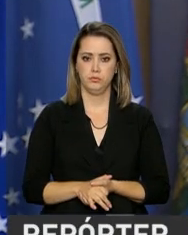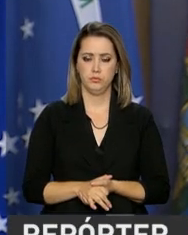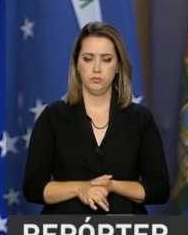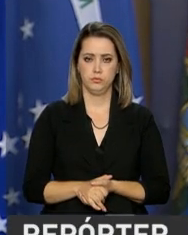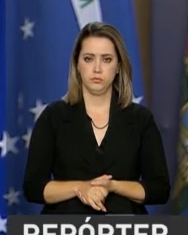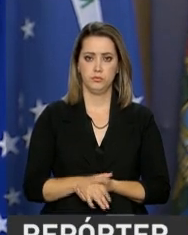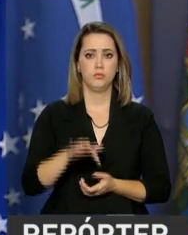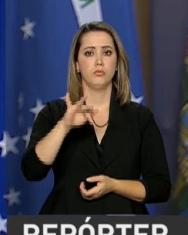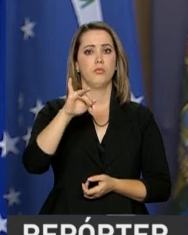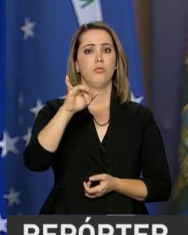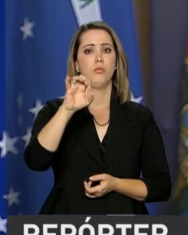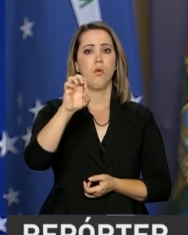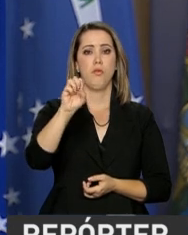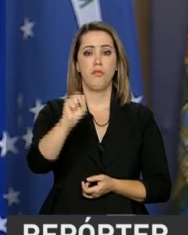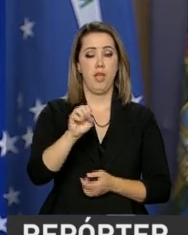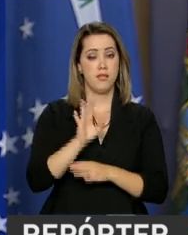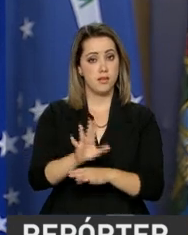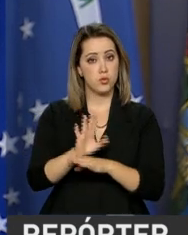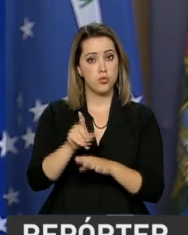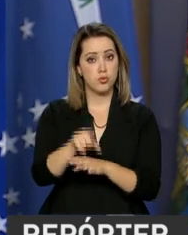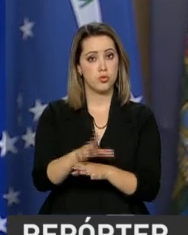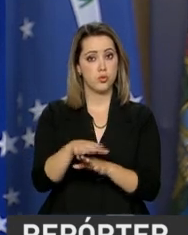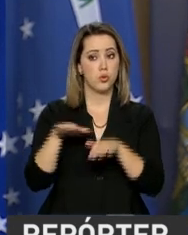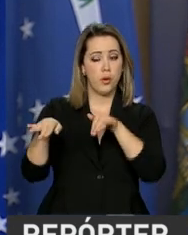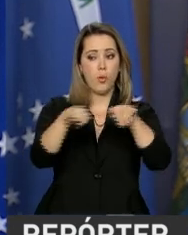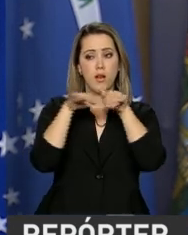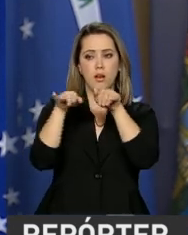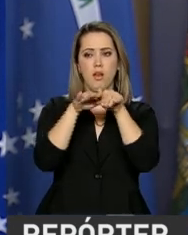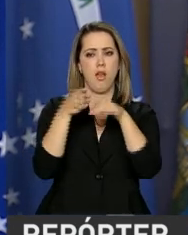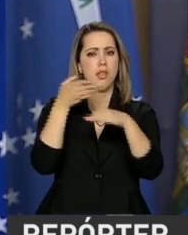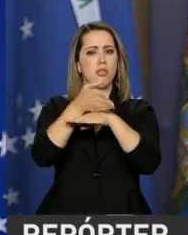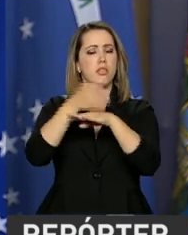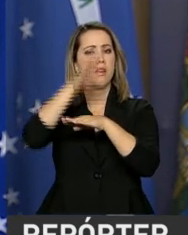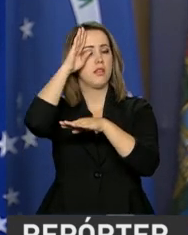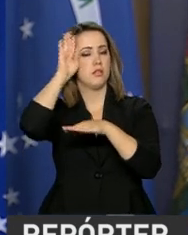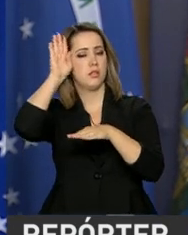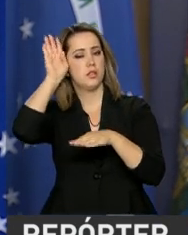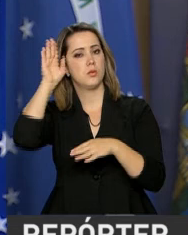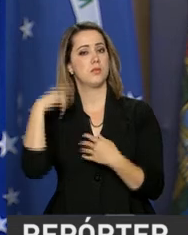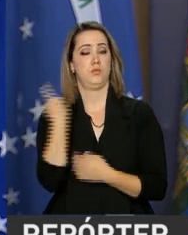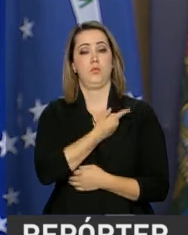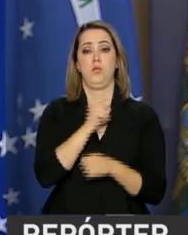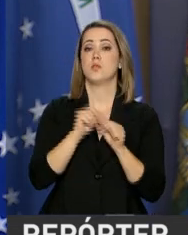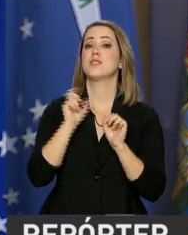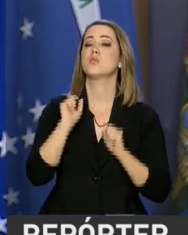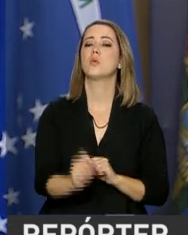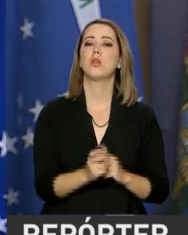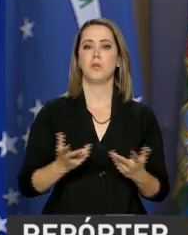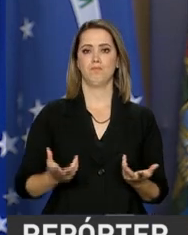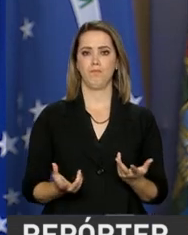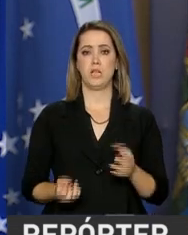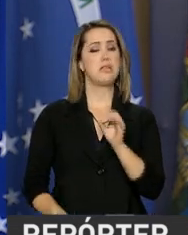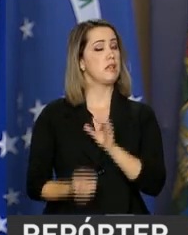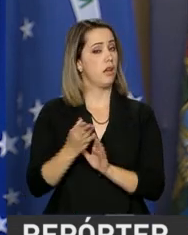o acesso porque portanto o que fazemos é criar 16